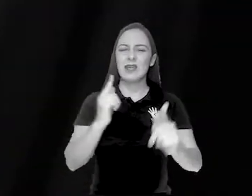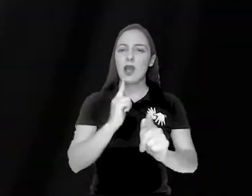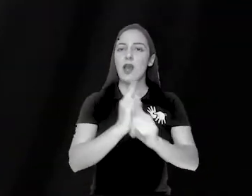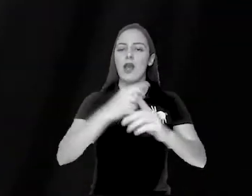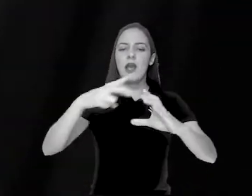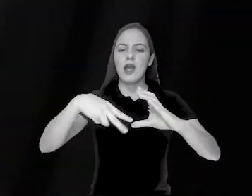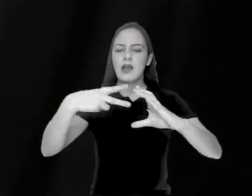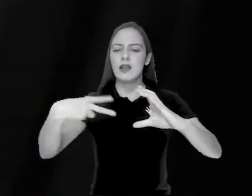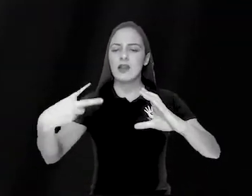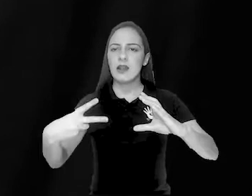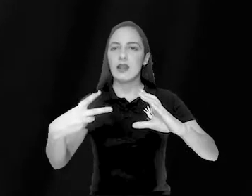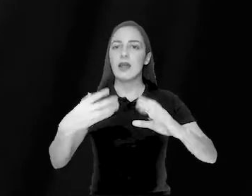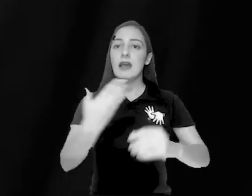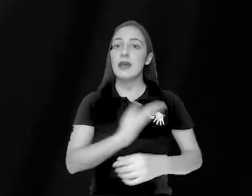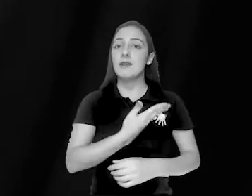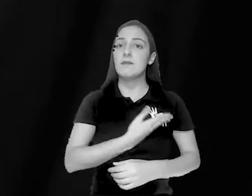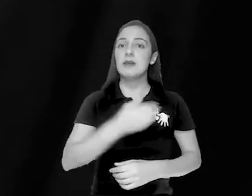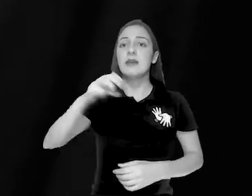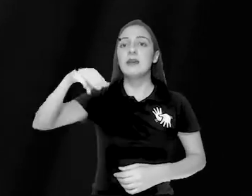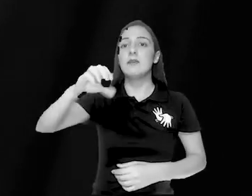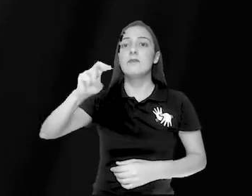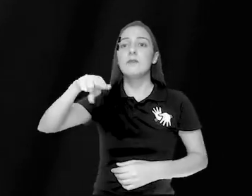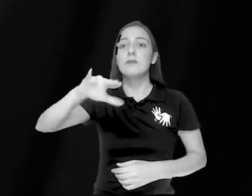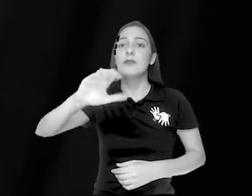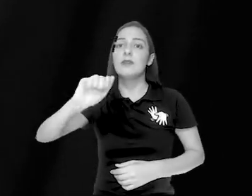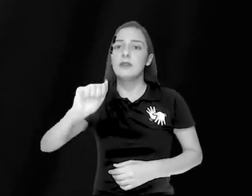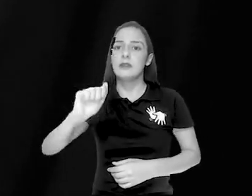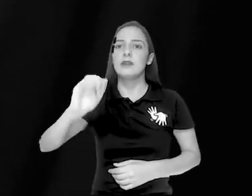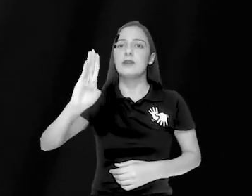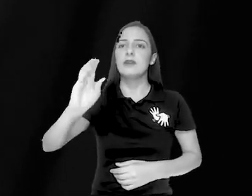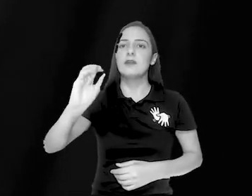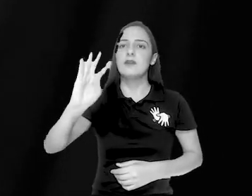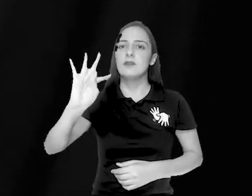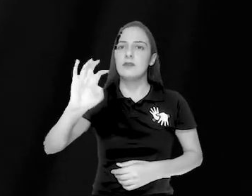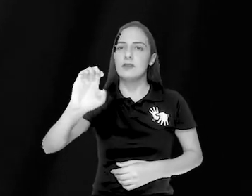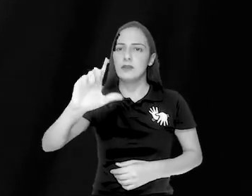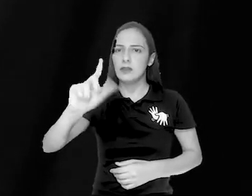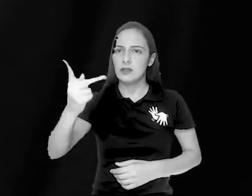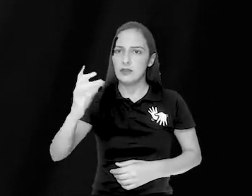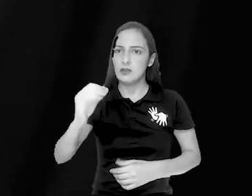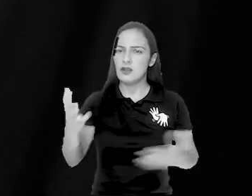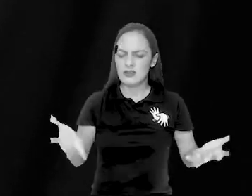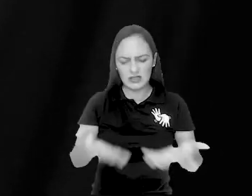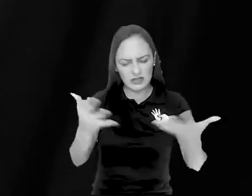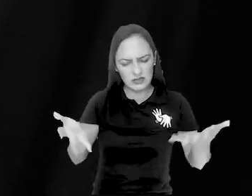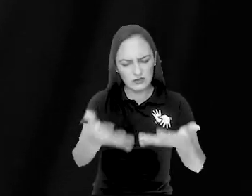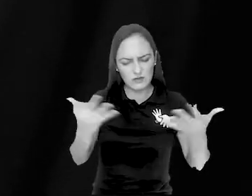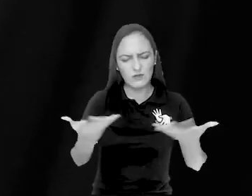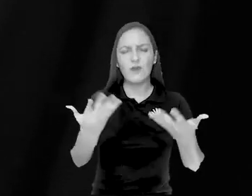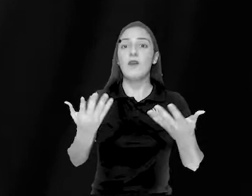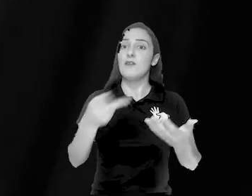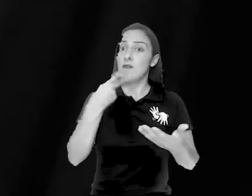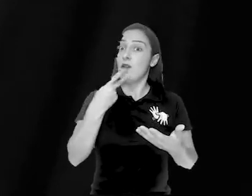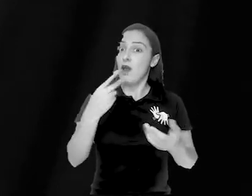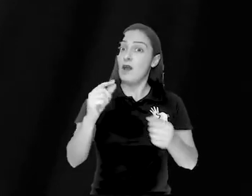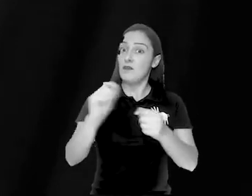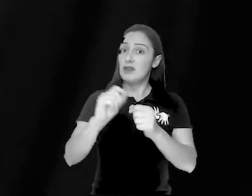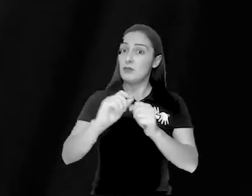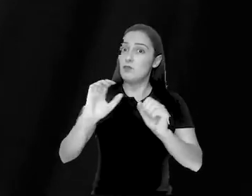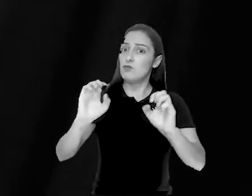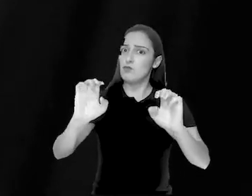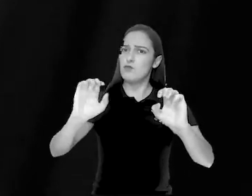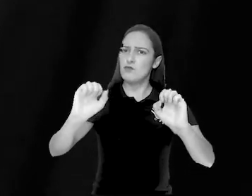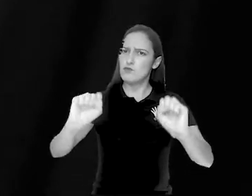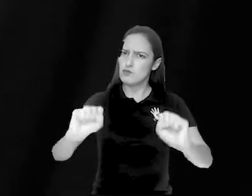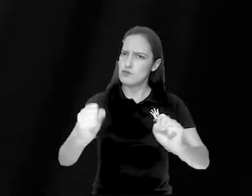a nossa amiga Mônica Botelho, que nos incentivou muito e já nos ofereceu um show para o ano seguinte,